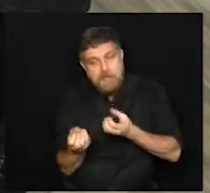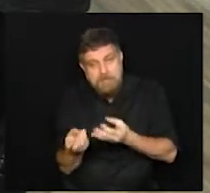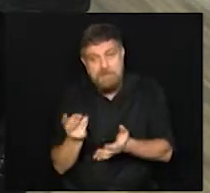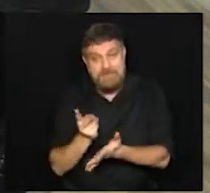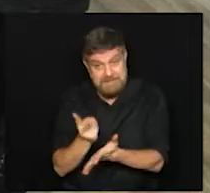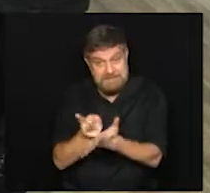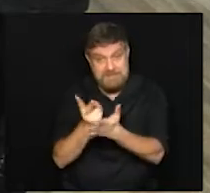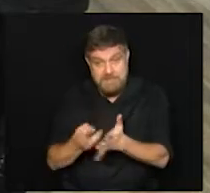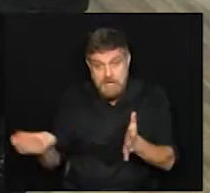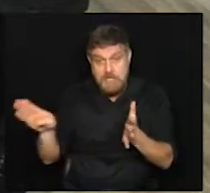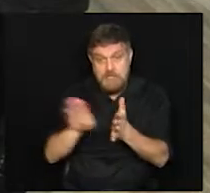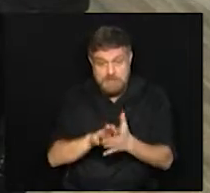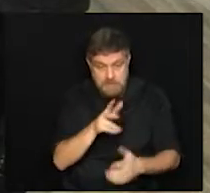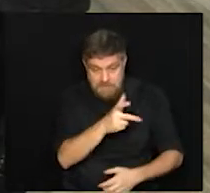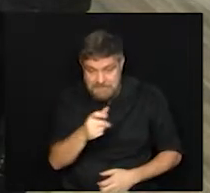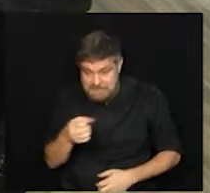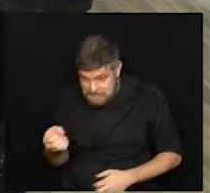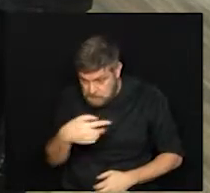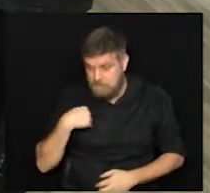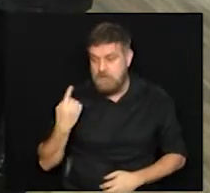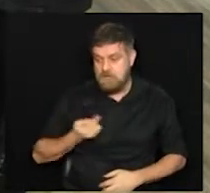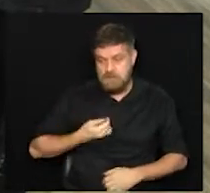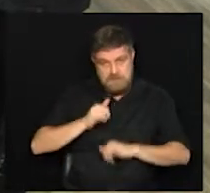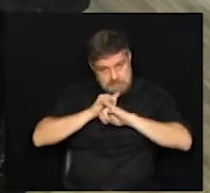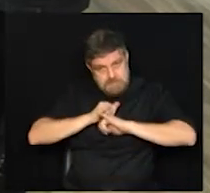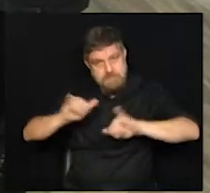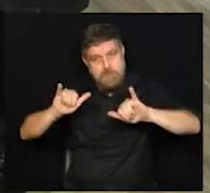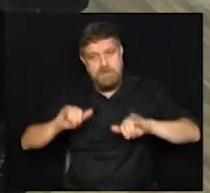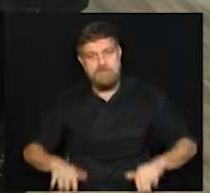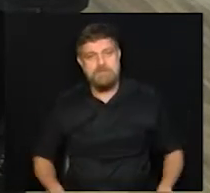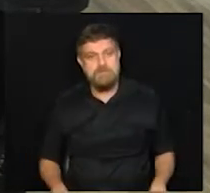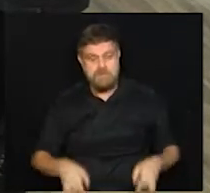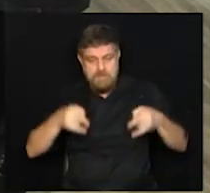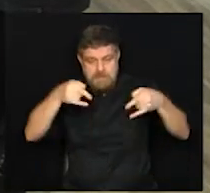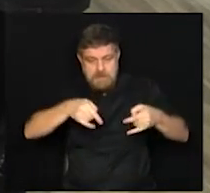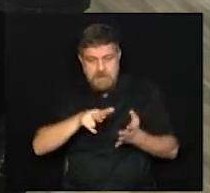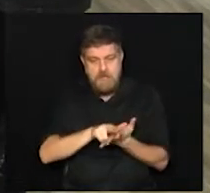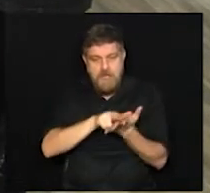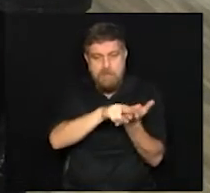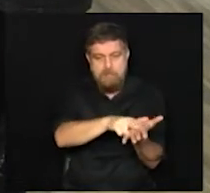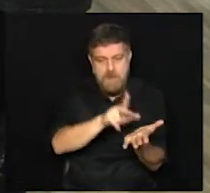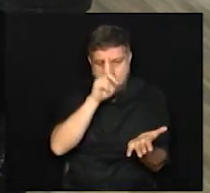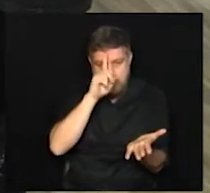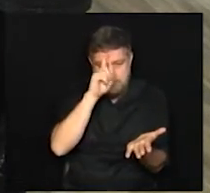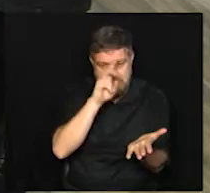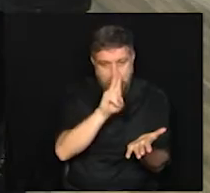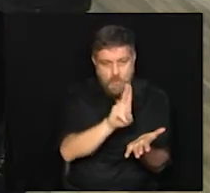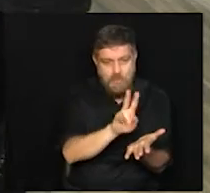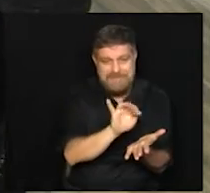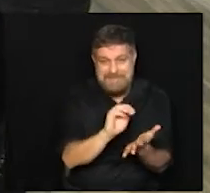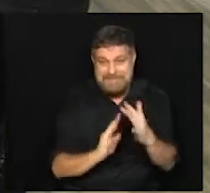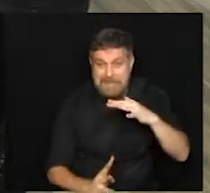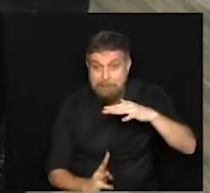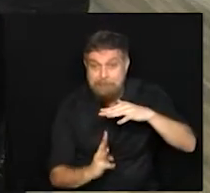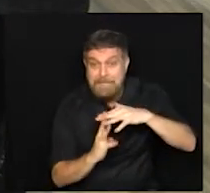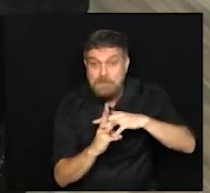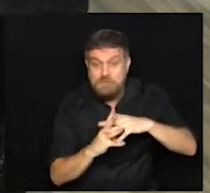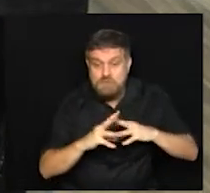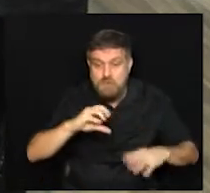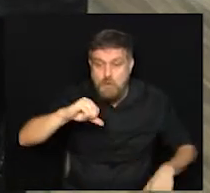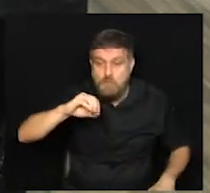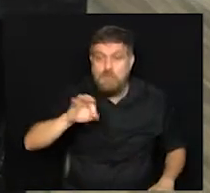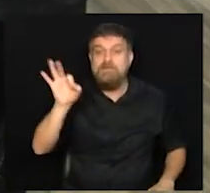a chegada de novas doses. Ocupação de leitos de UTI na nossa cidade, acima dos 90%. Acima